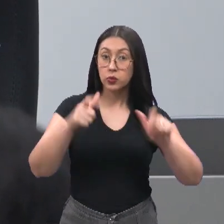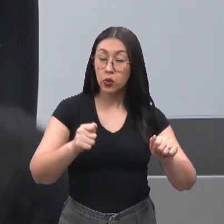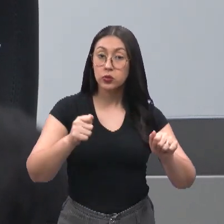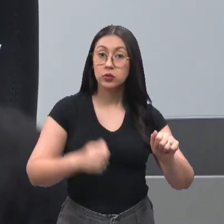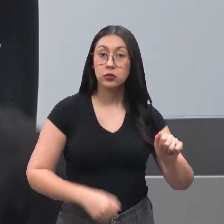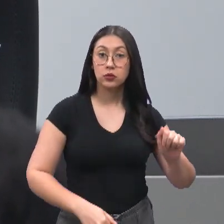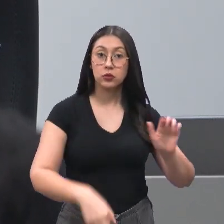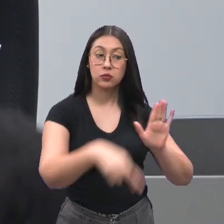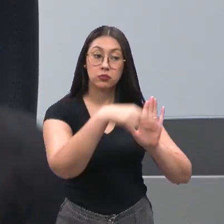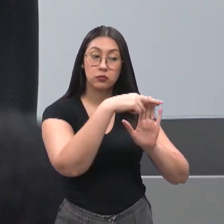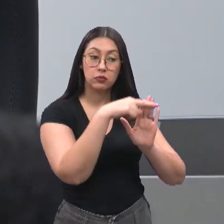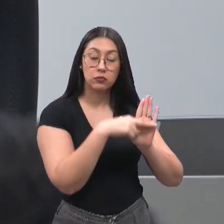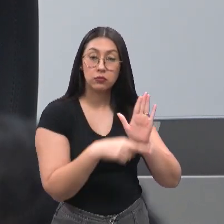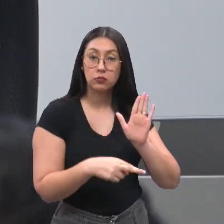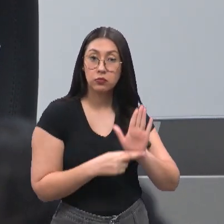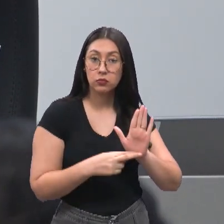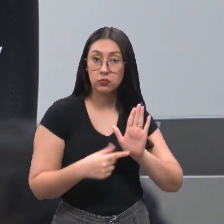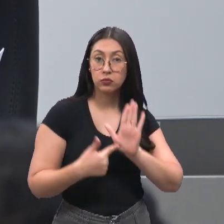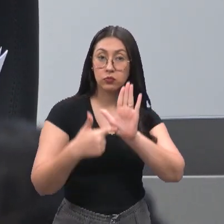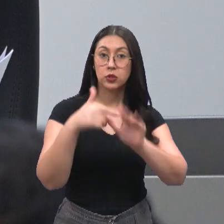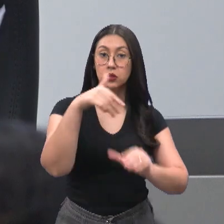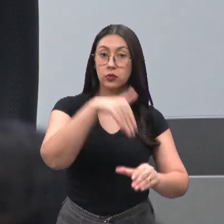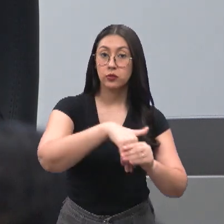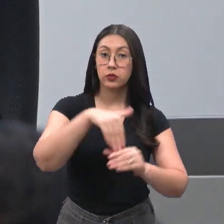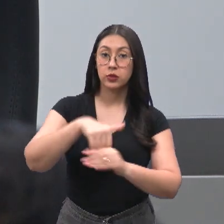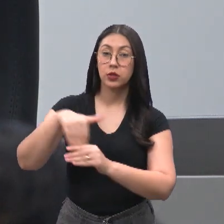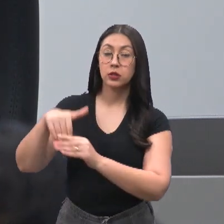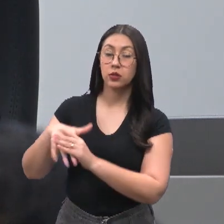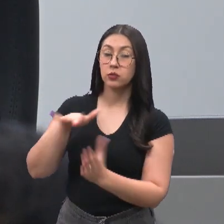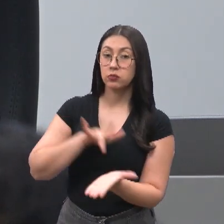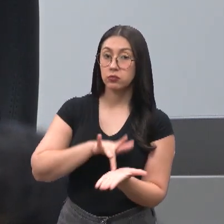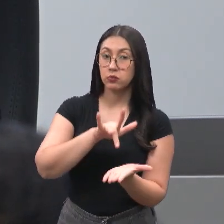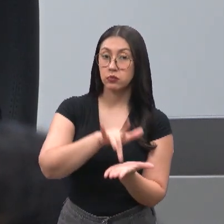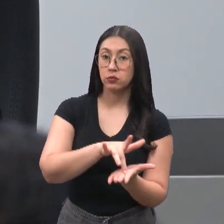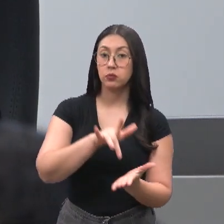regimentais, as votações das proposituras se dará de forma eletrônica.